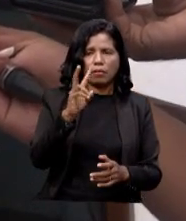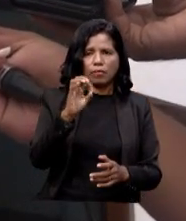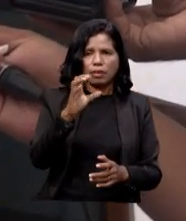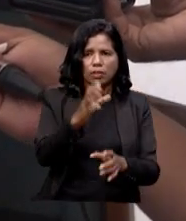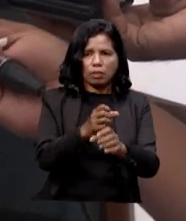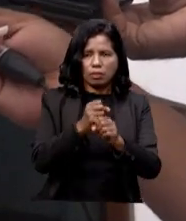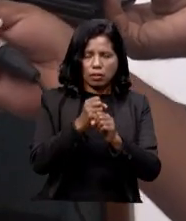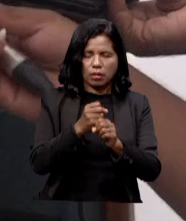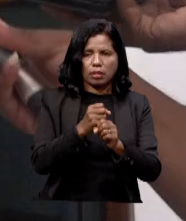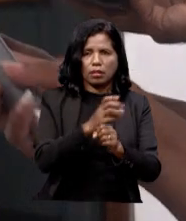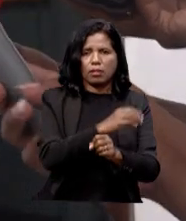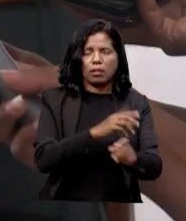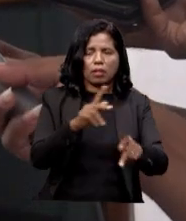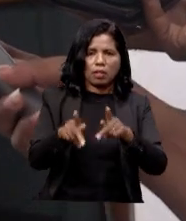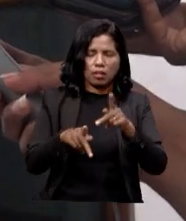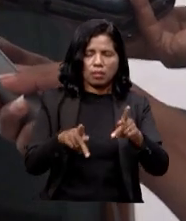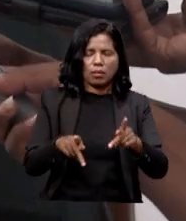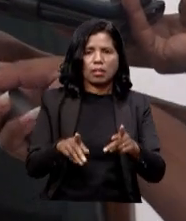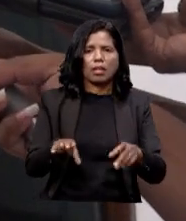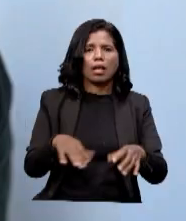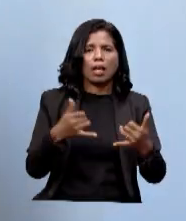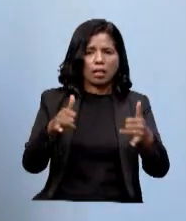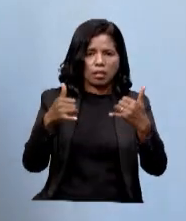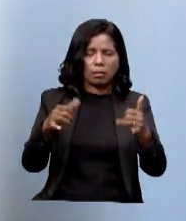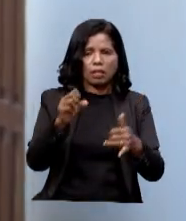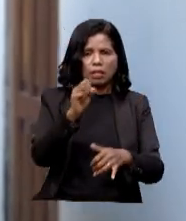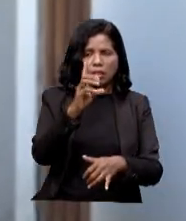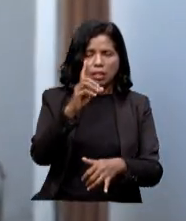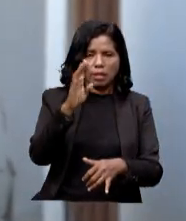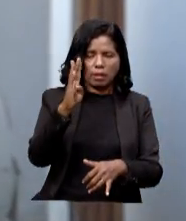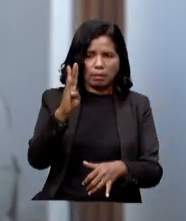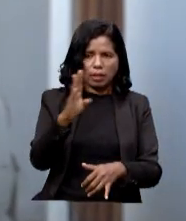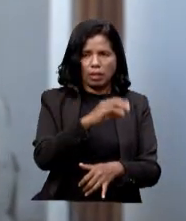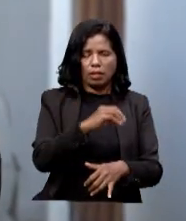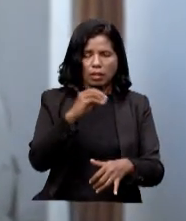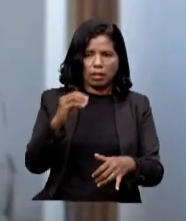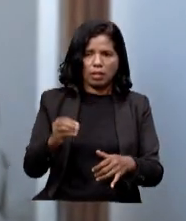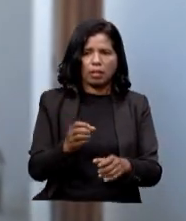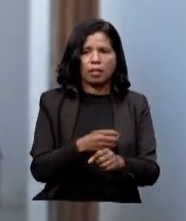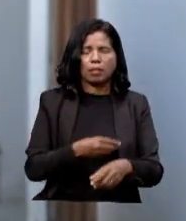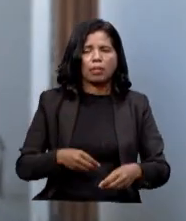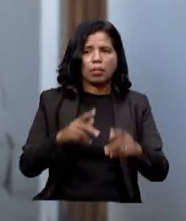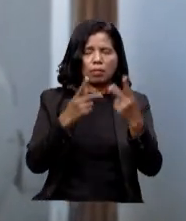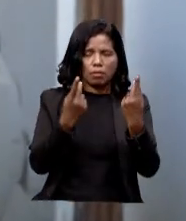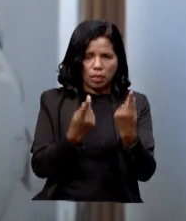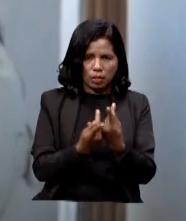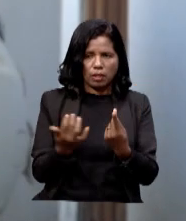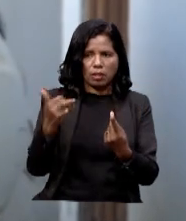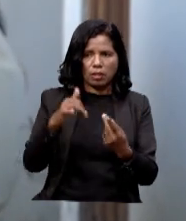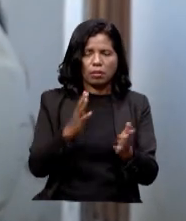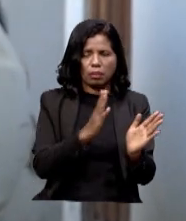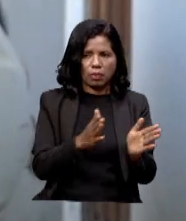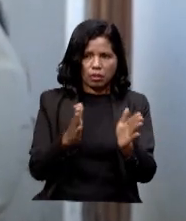sim o queixa fosse beneficiário do jogo SDSB Bedford não se irá alocar a atuação da a companhia Bedford ou de